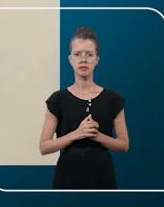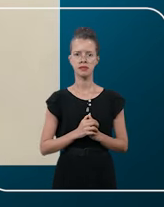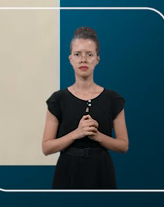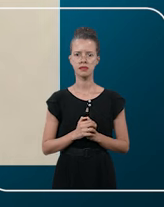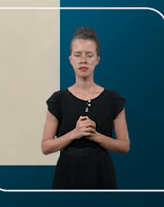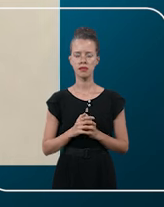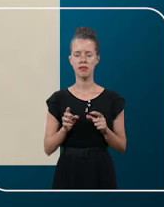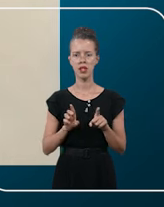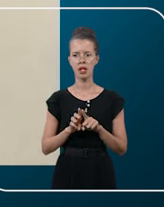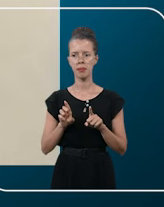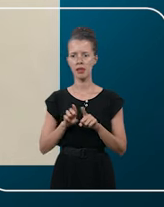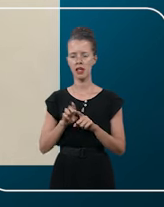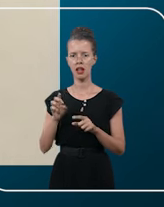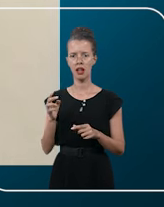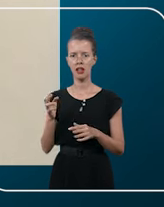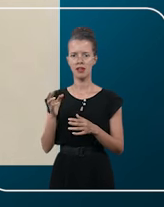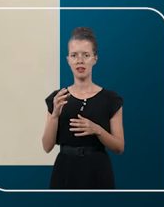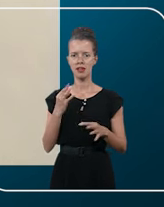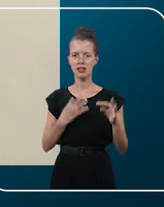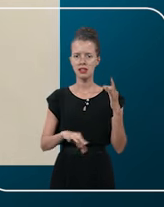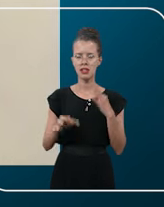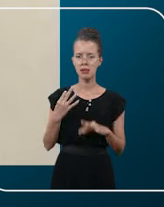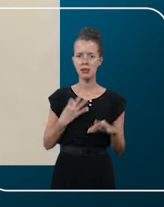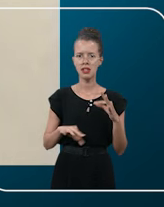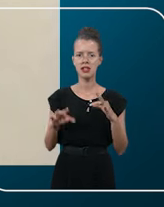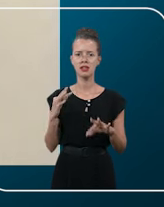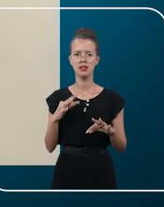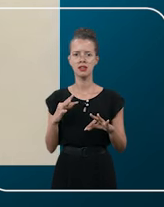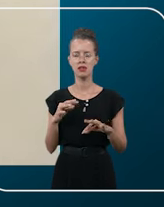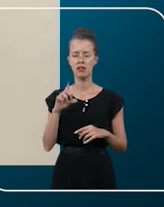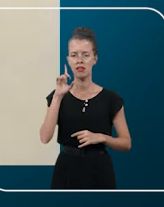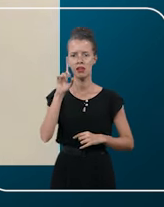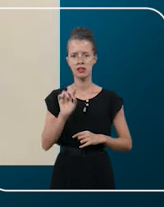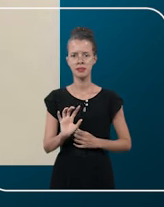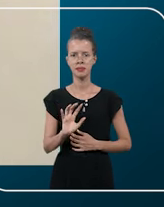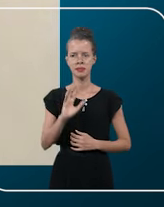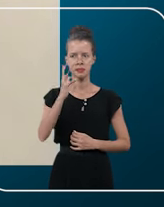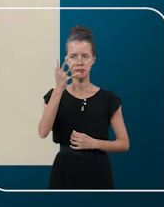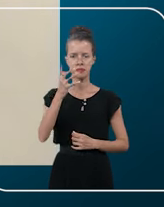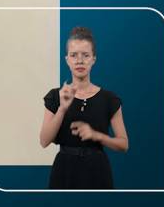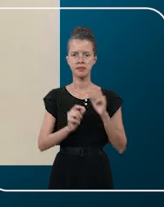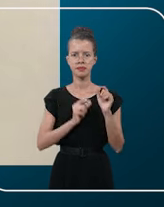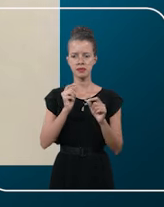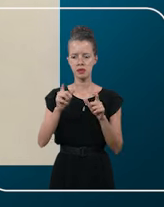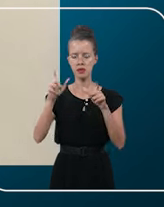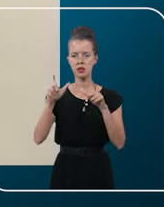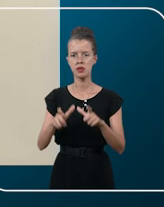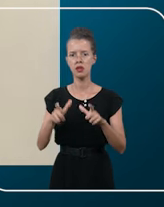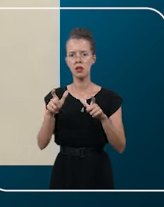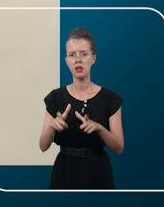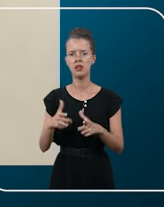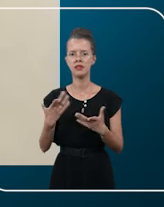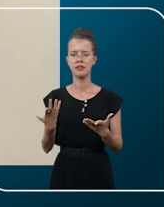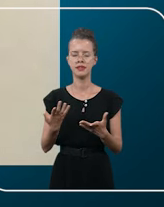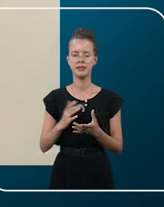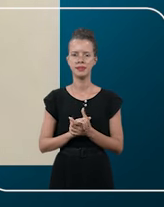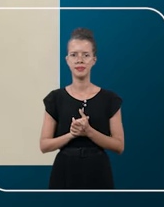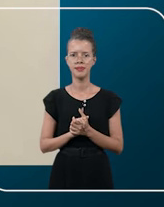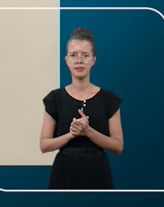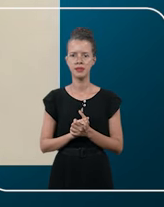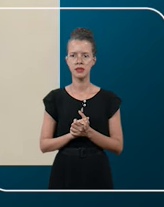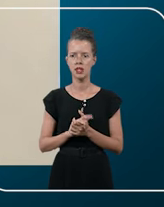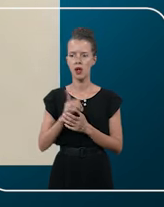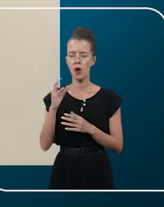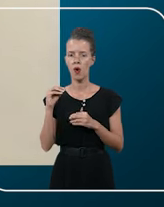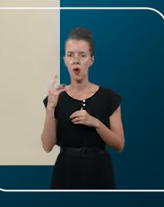o tratamento. Normalmente decorre do ambiente, de algum equipamento,